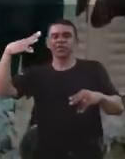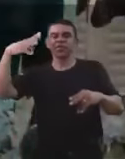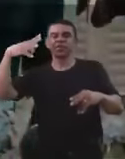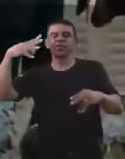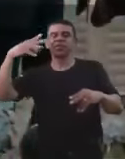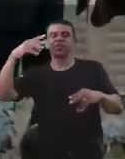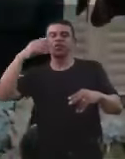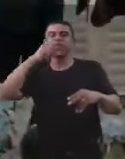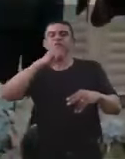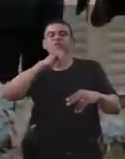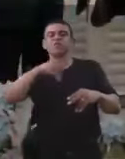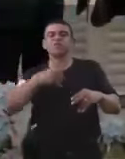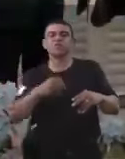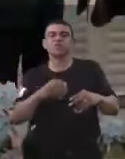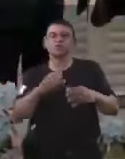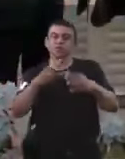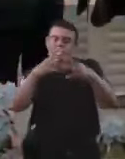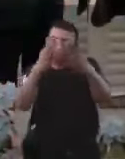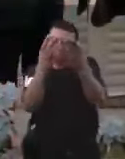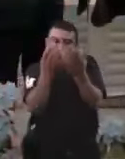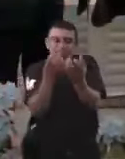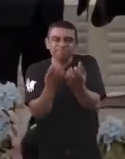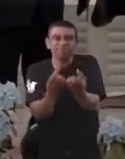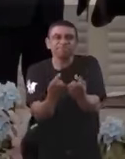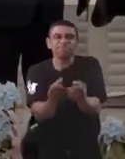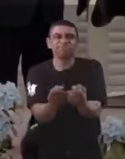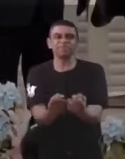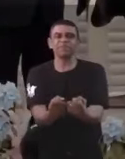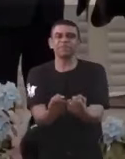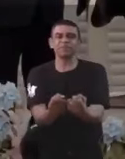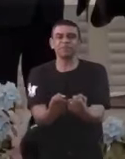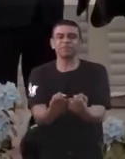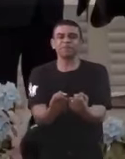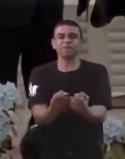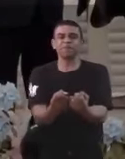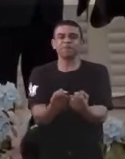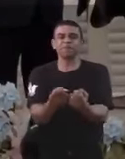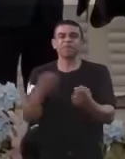Receba a graça que capacitou Davi.